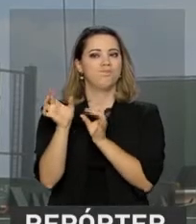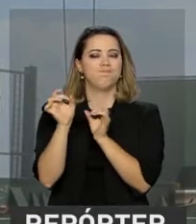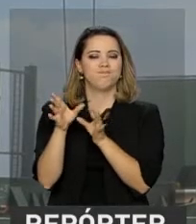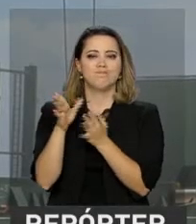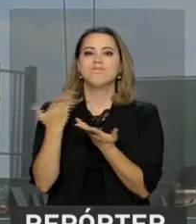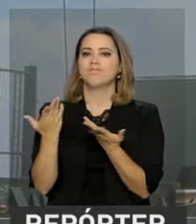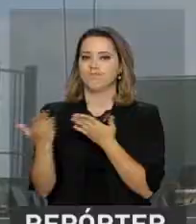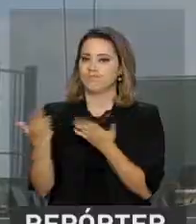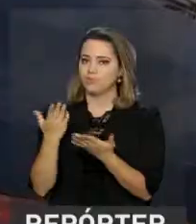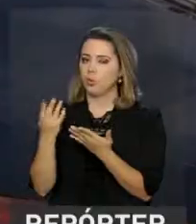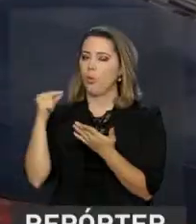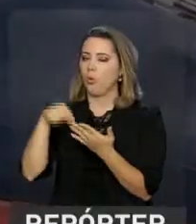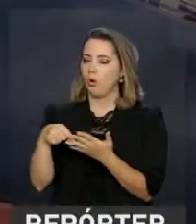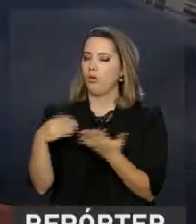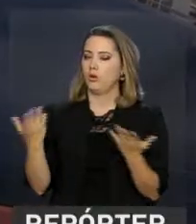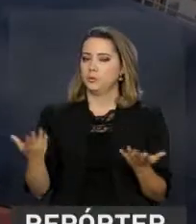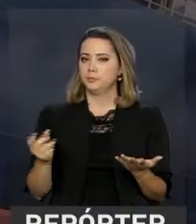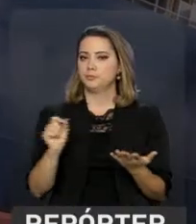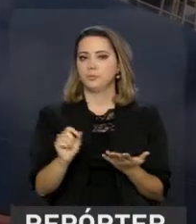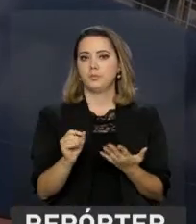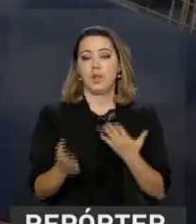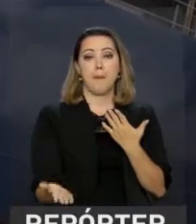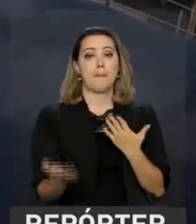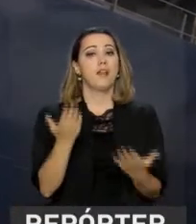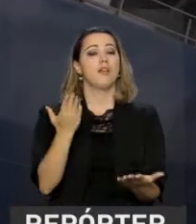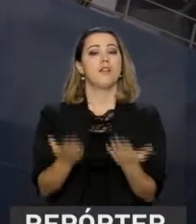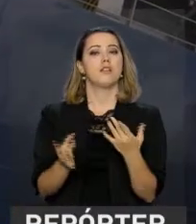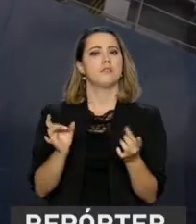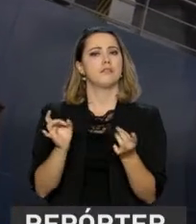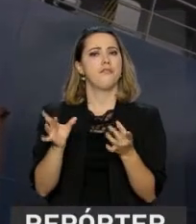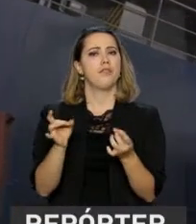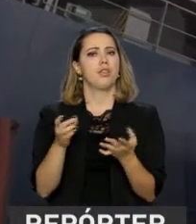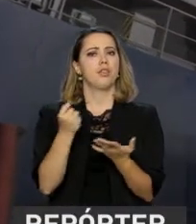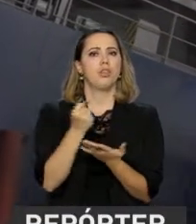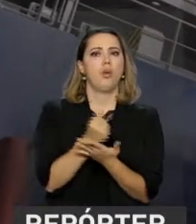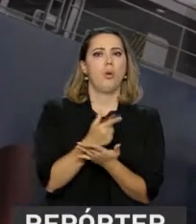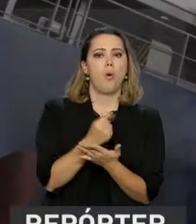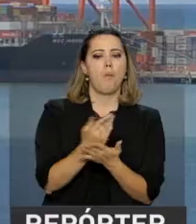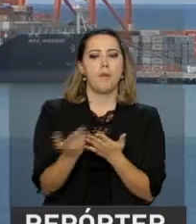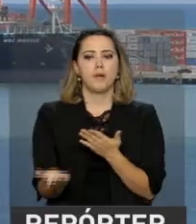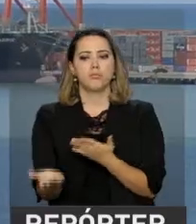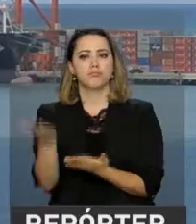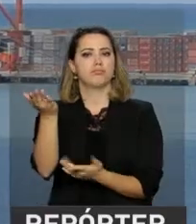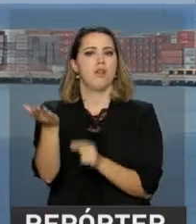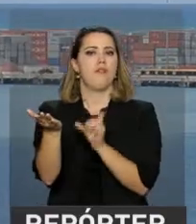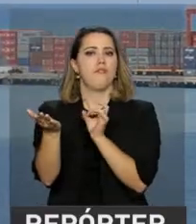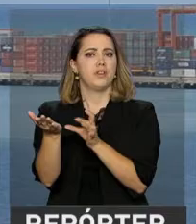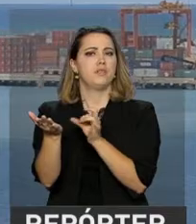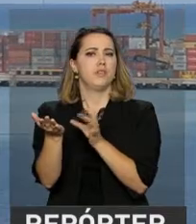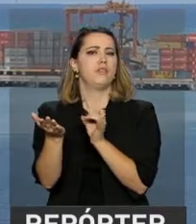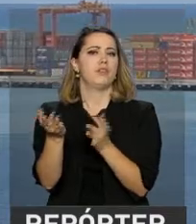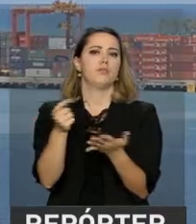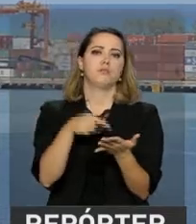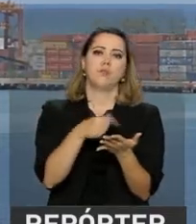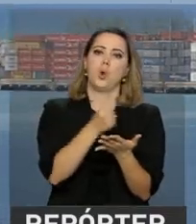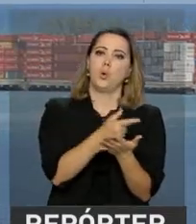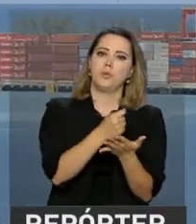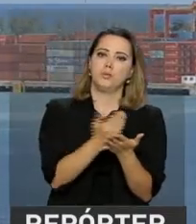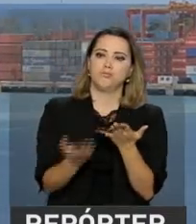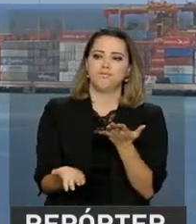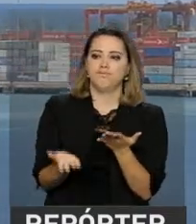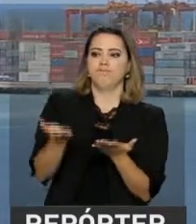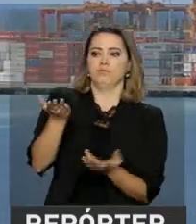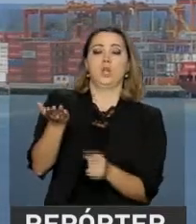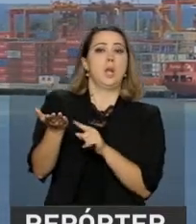julho como neste ano a balança comercial que é a diferença entre as importações e exportações fechou o mês passado com saldo positivo